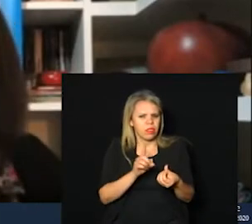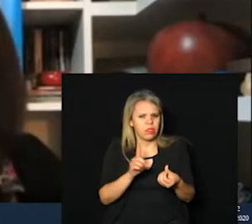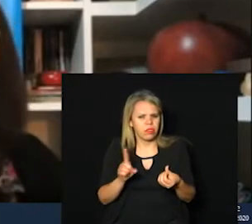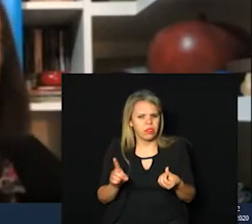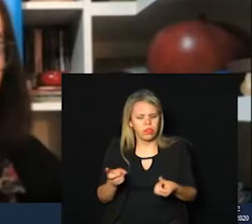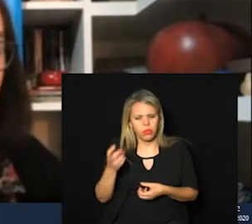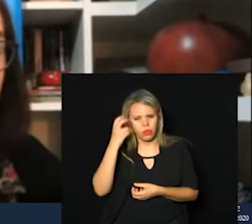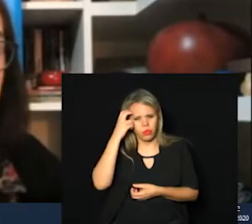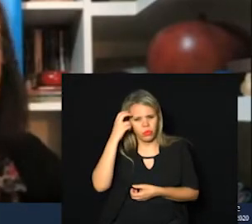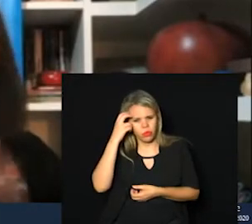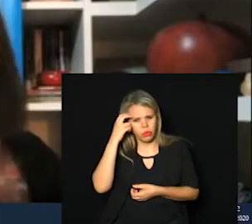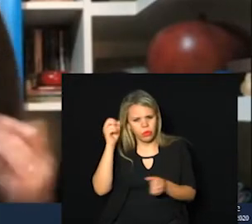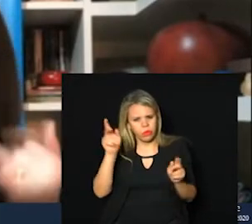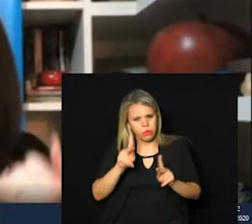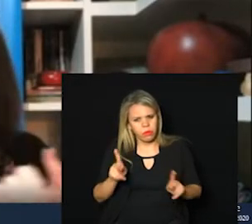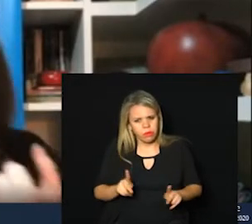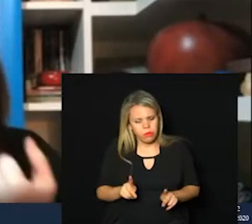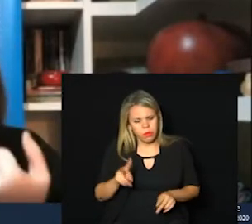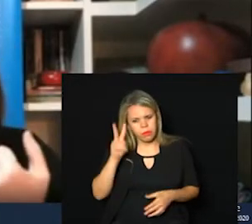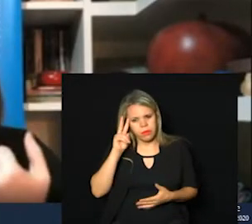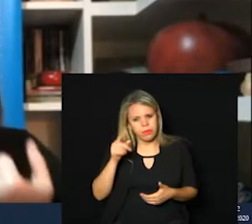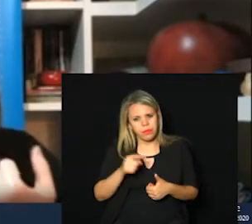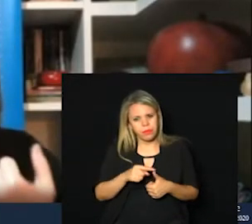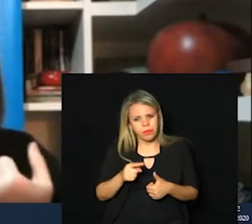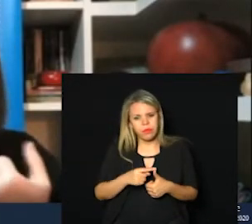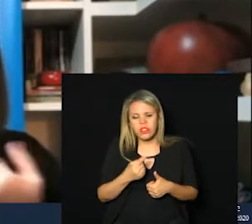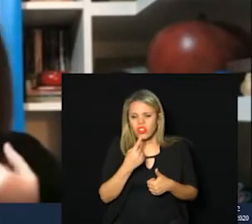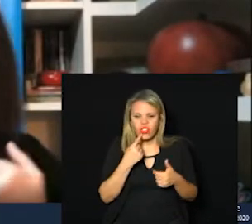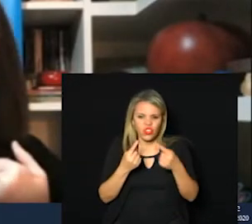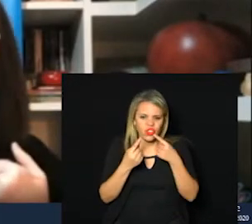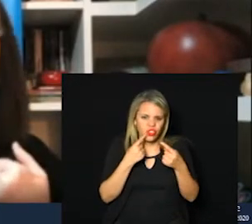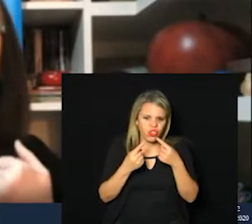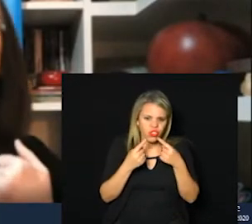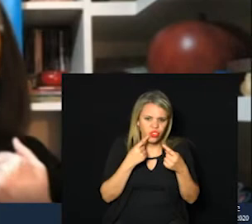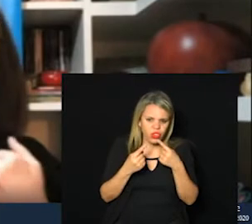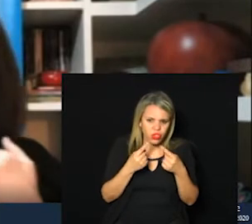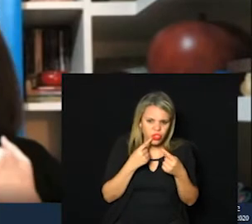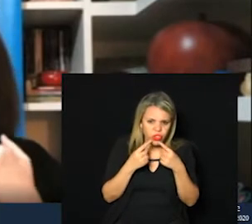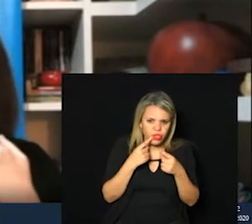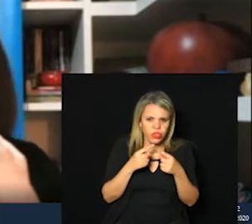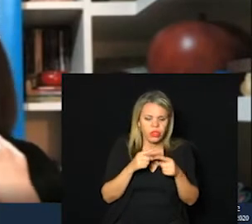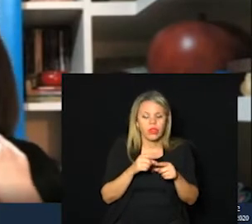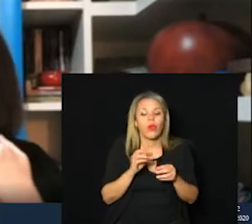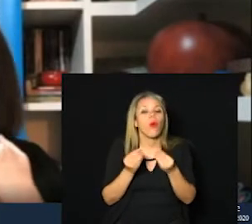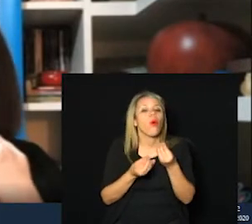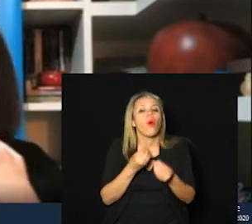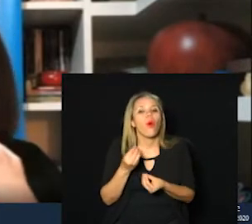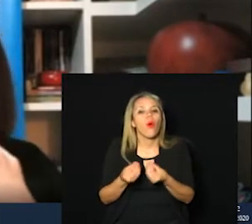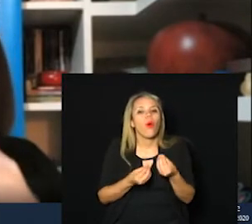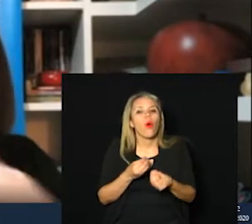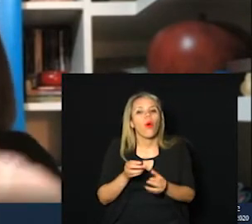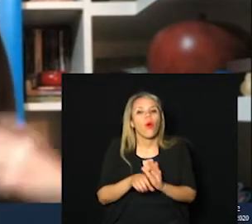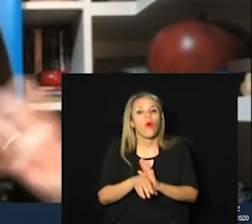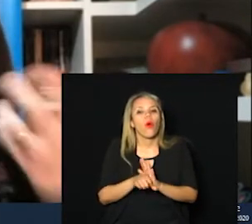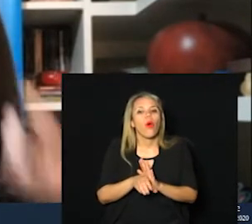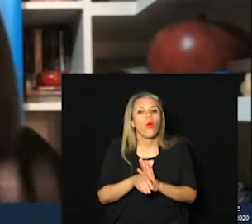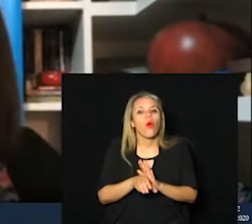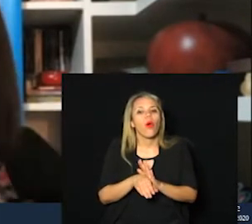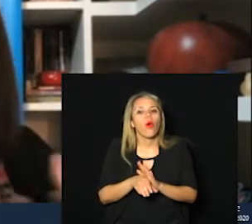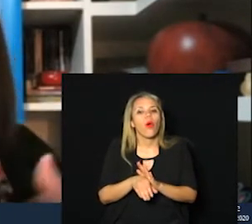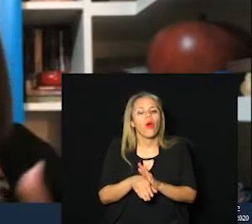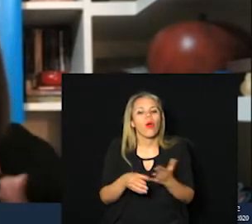de lembrar. O primeiro, o diálogo. O diálogo no sentido e no conceito buberiano,